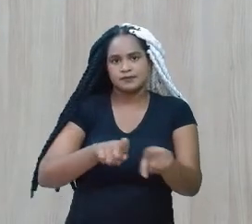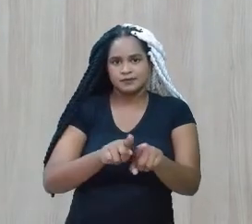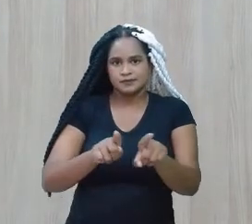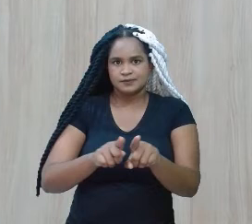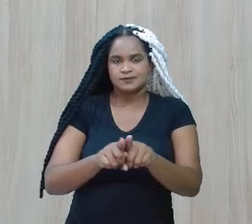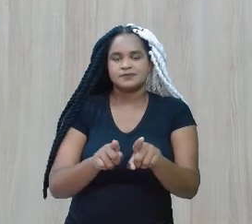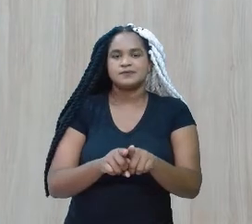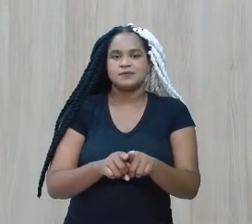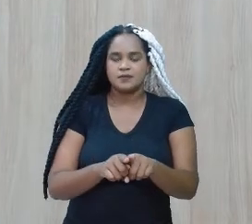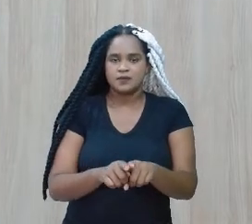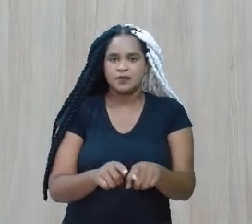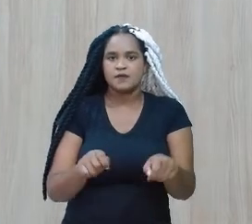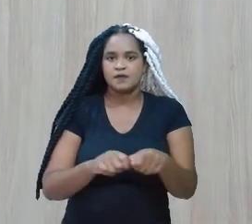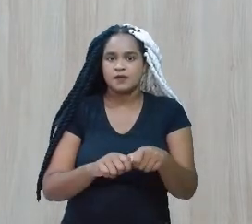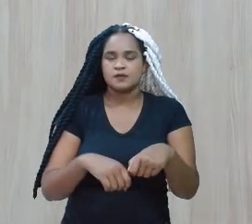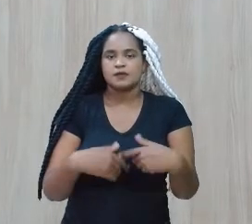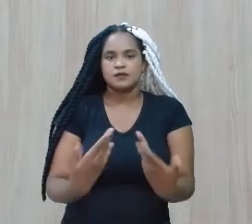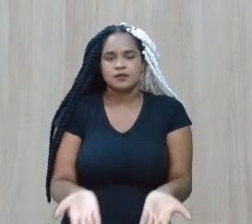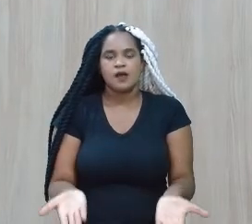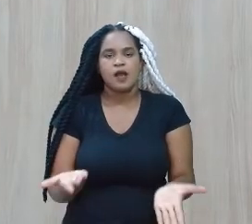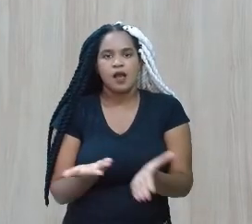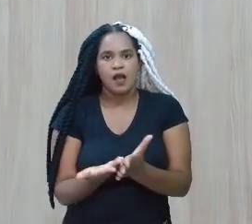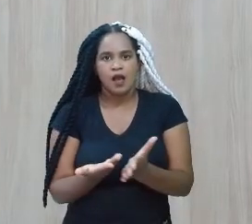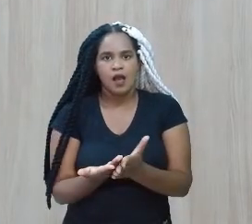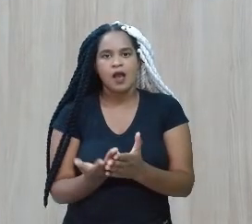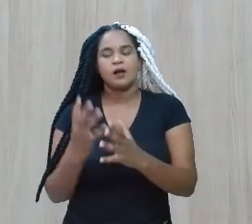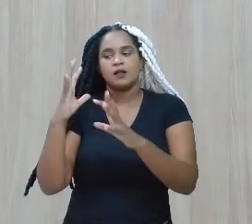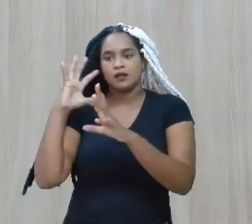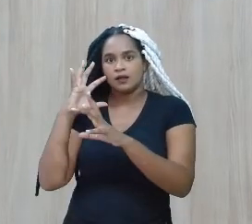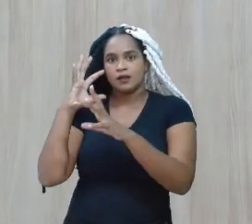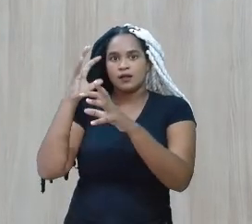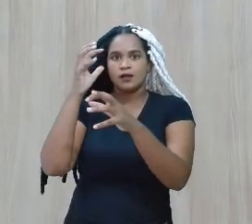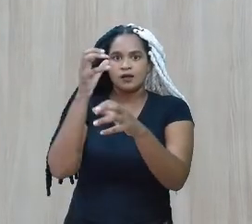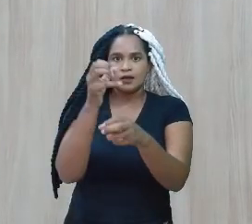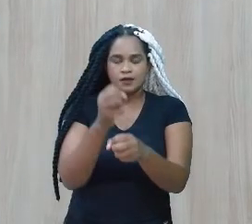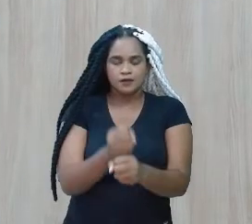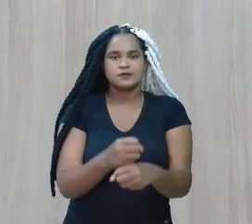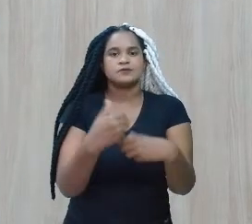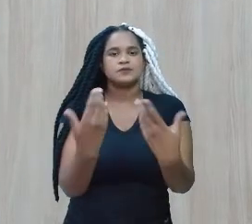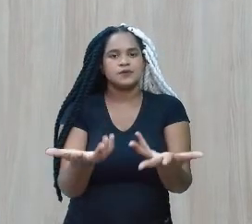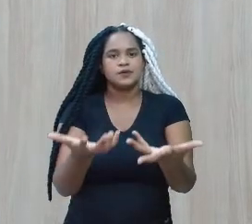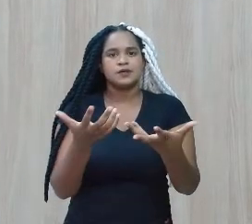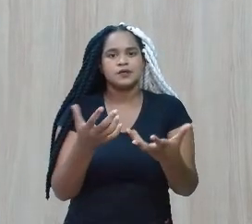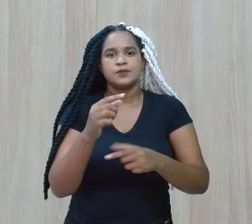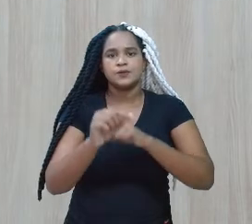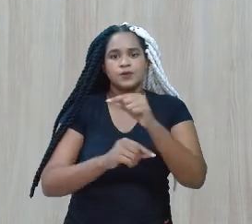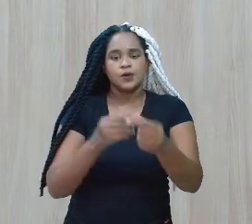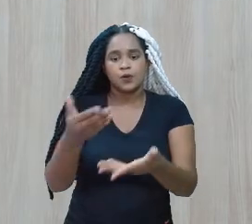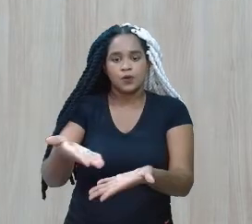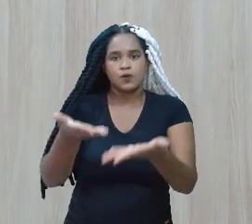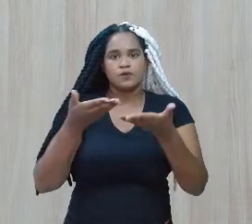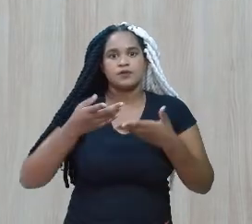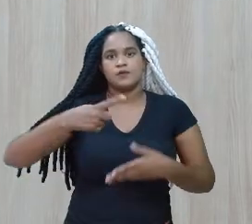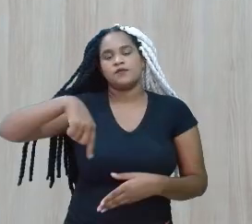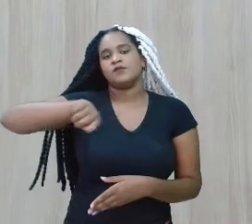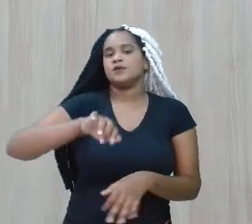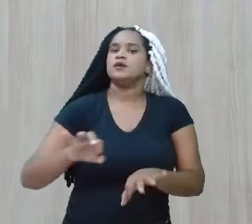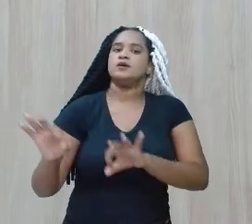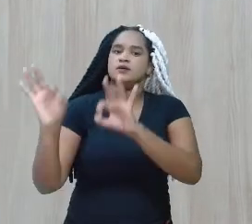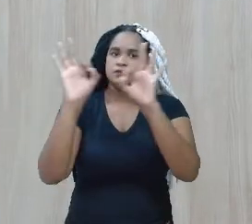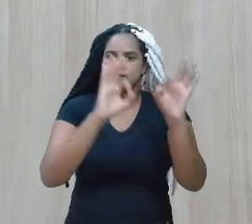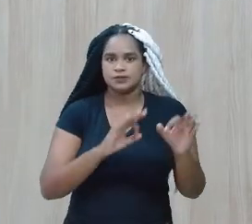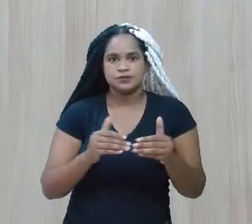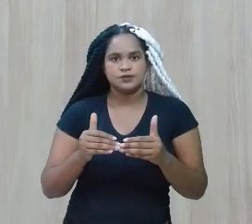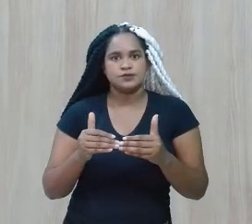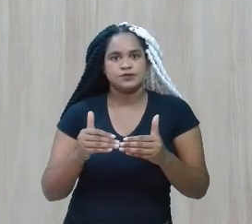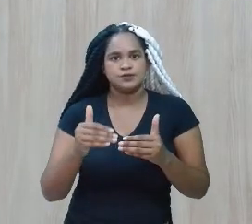é, a nossa aula que foi revisada e eu gostaria de convidá-los a assistir a próxima aula,